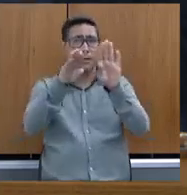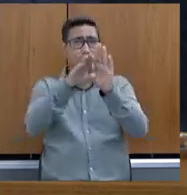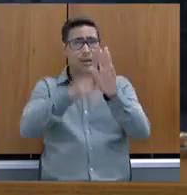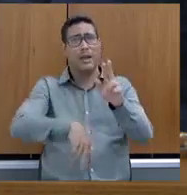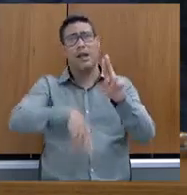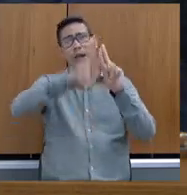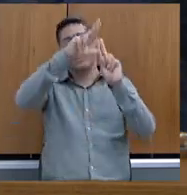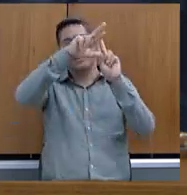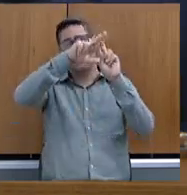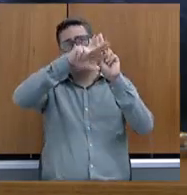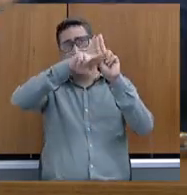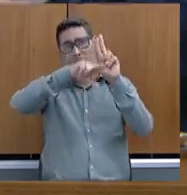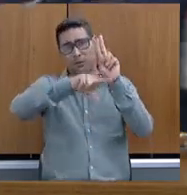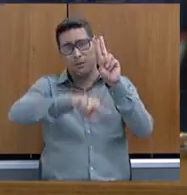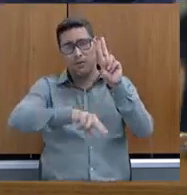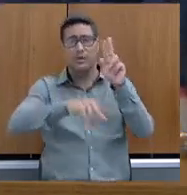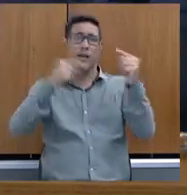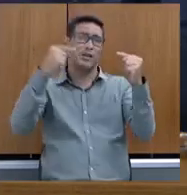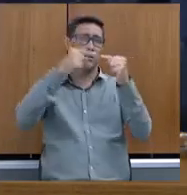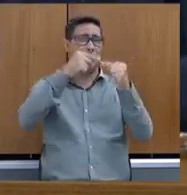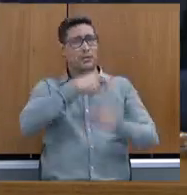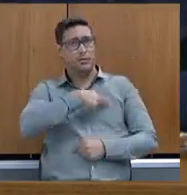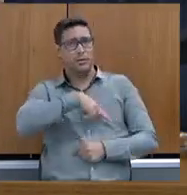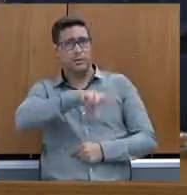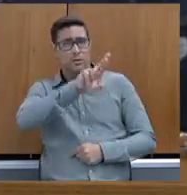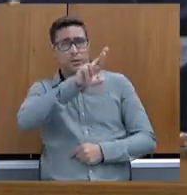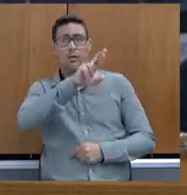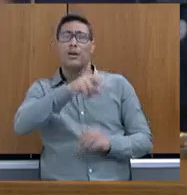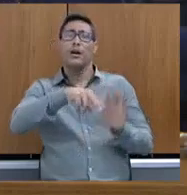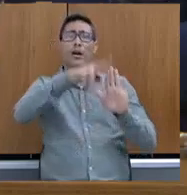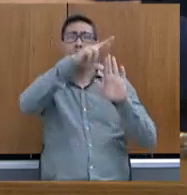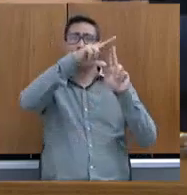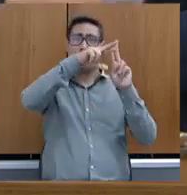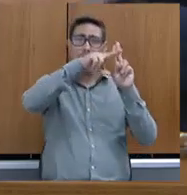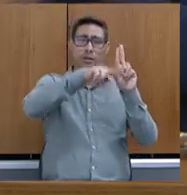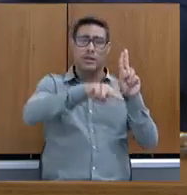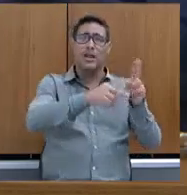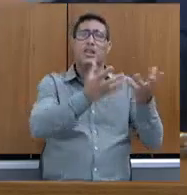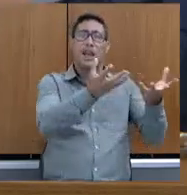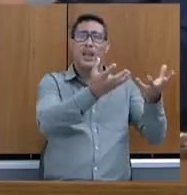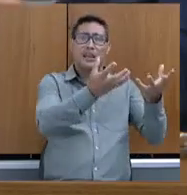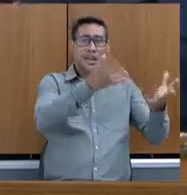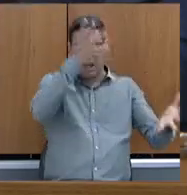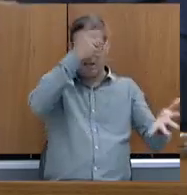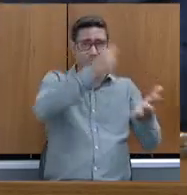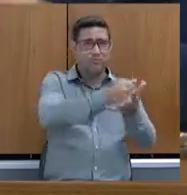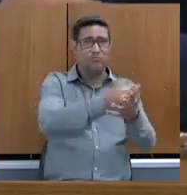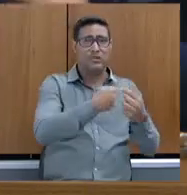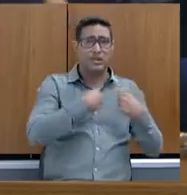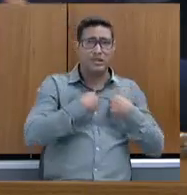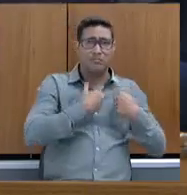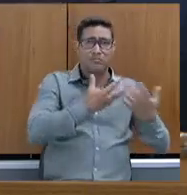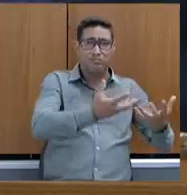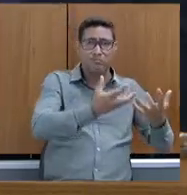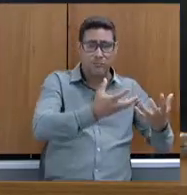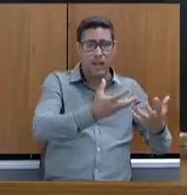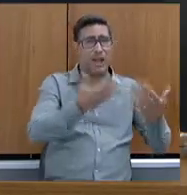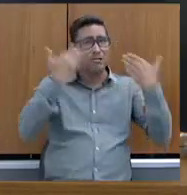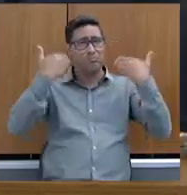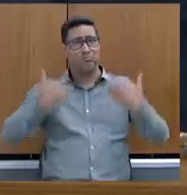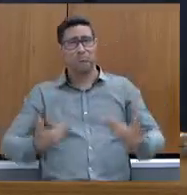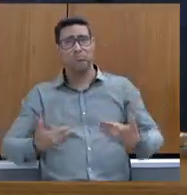na sua forma Ampla religiosa a diversidade de quem quiser ser o que é e ser como ser